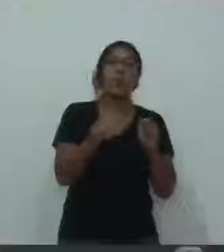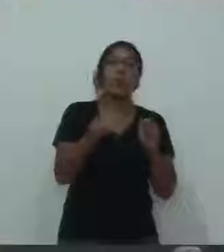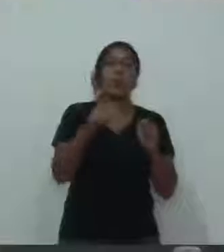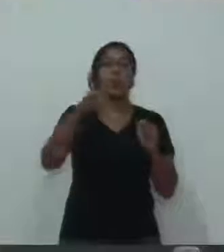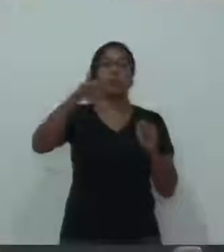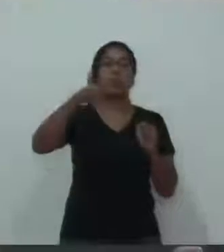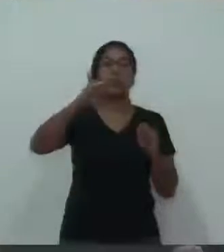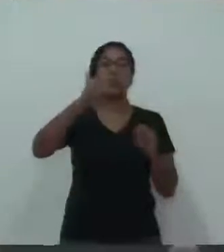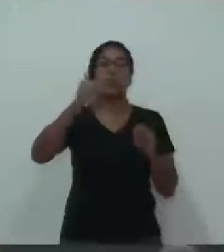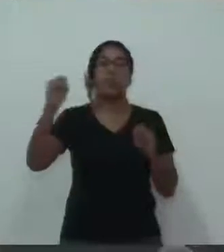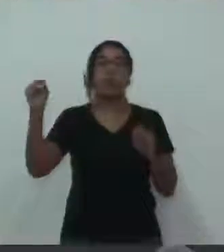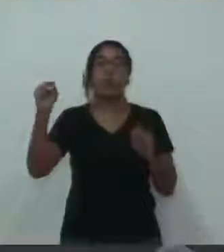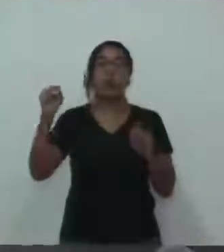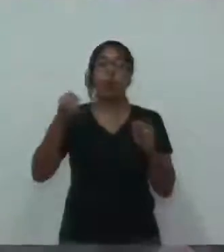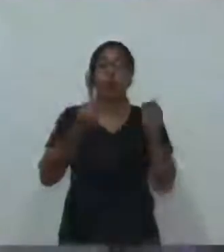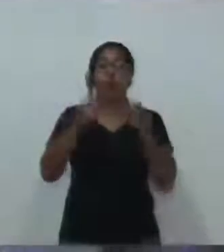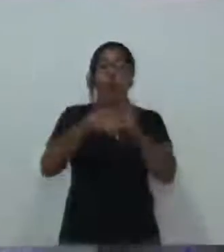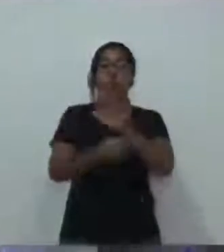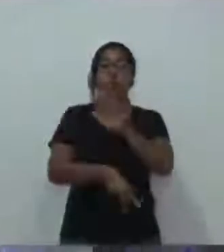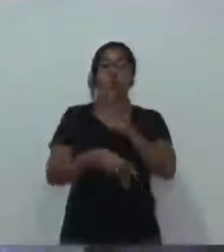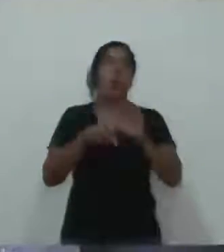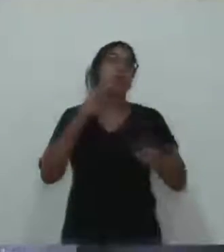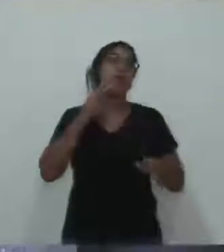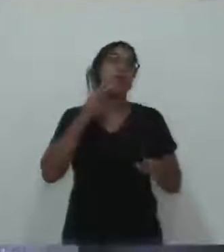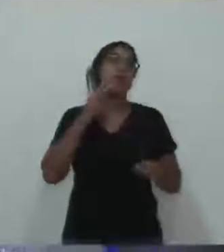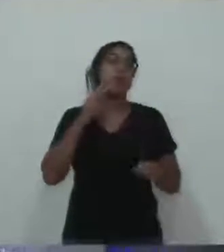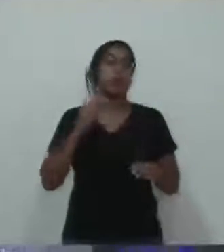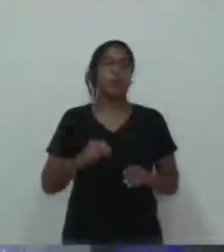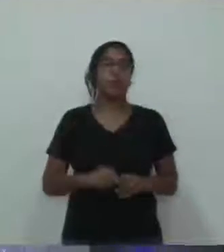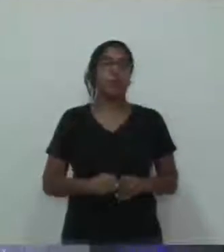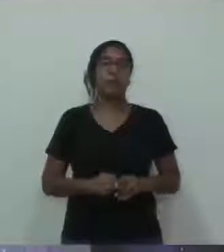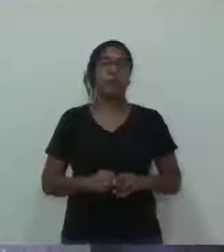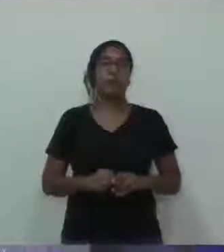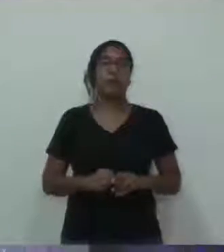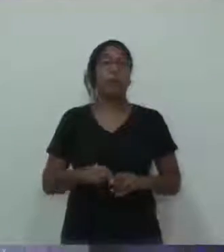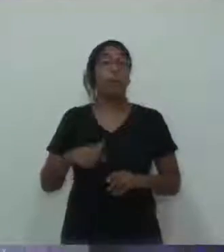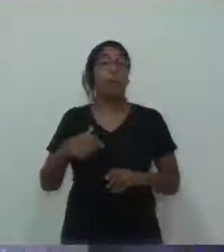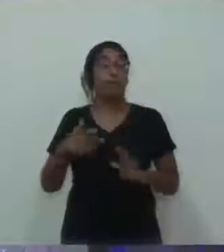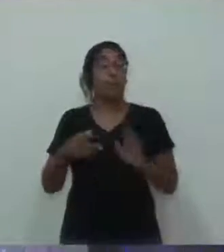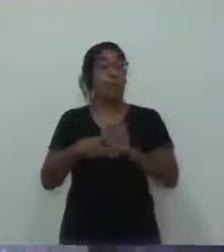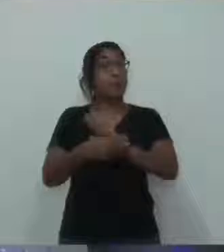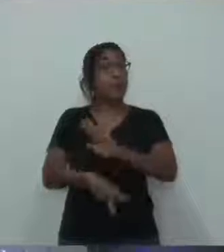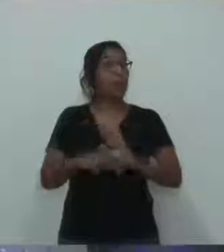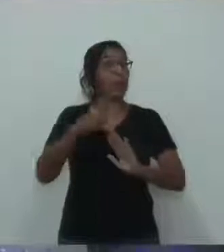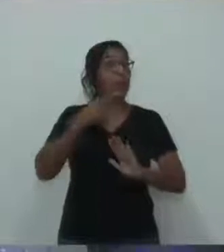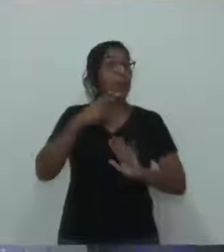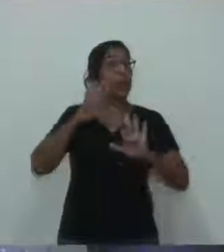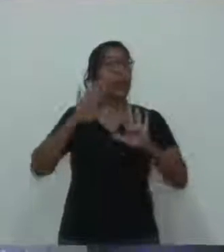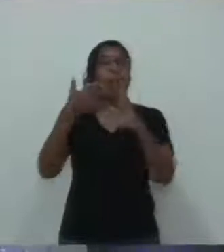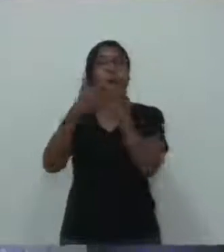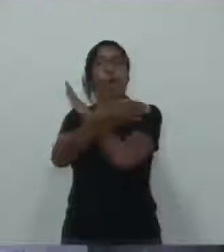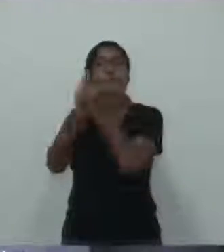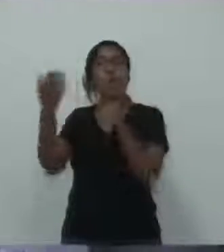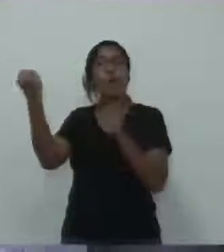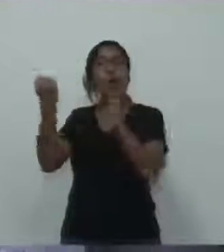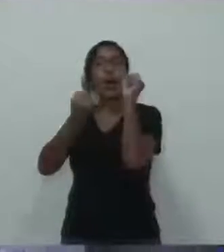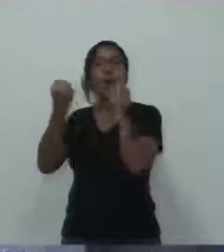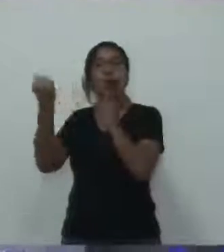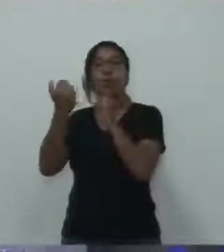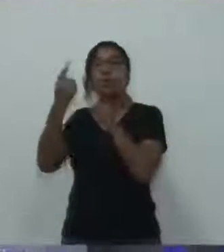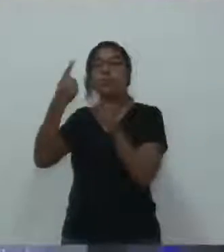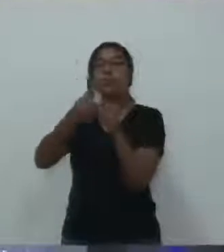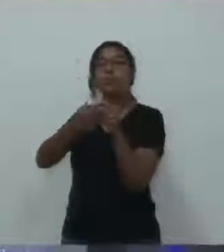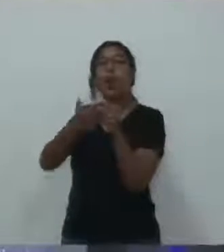61.988 veículos emplacados em Vinhedo. Fora os de fora que, né, acaba algumas pessoas tendo o carro de fora,